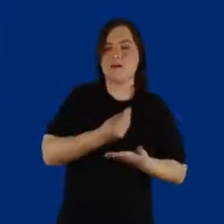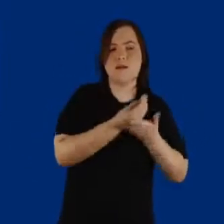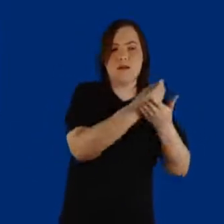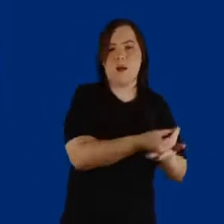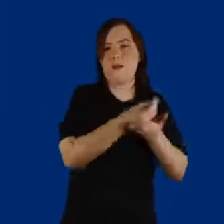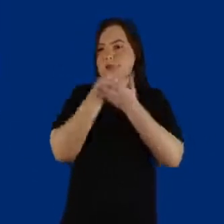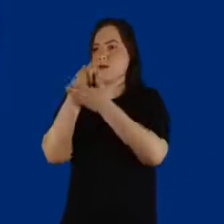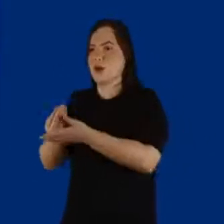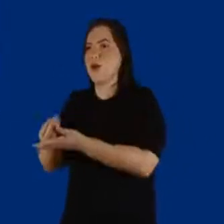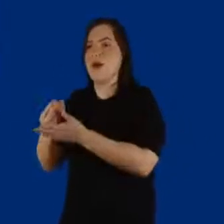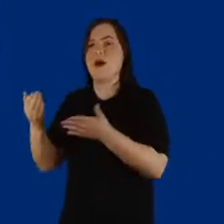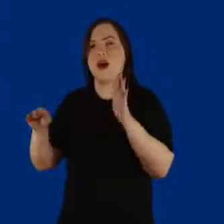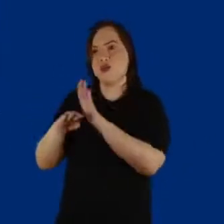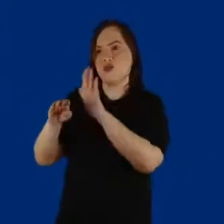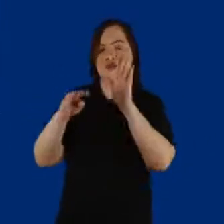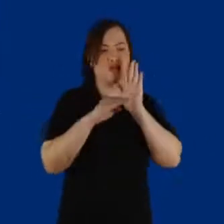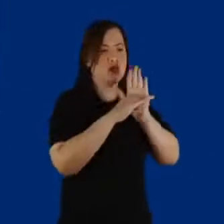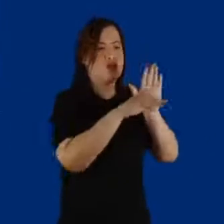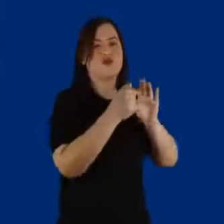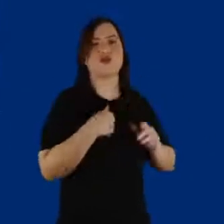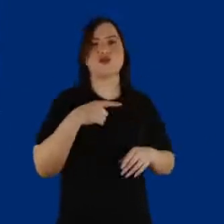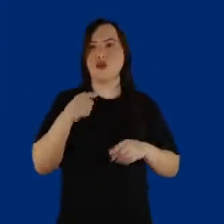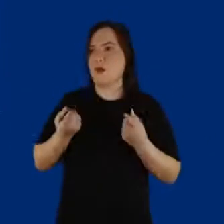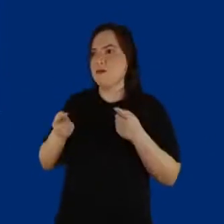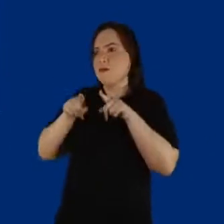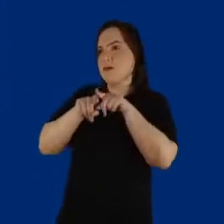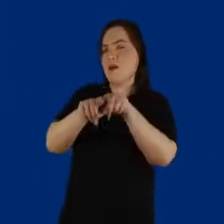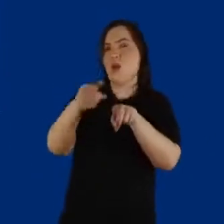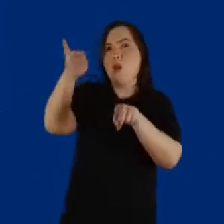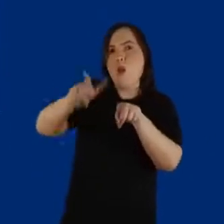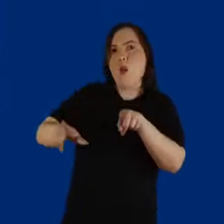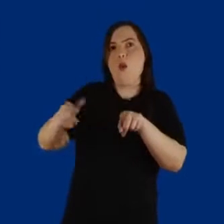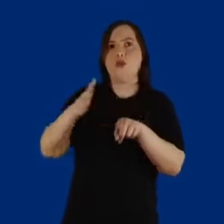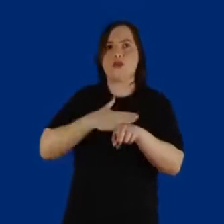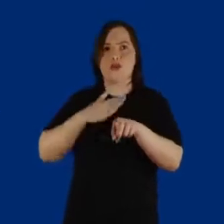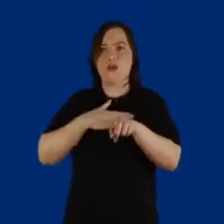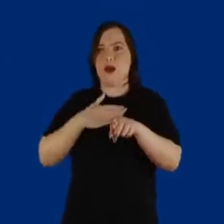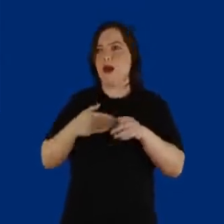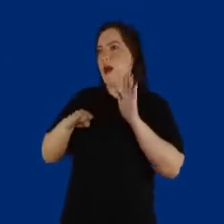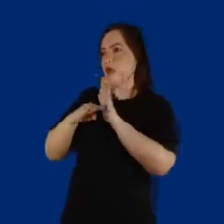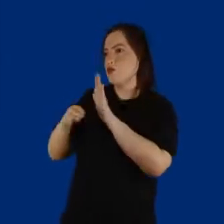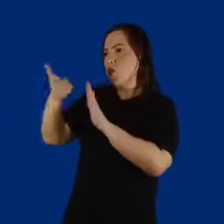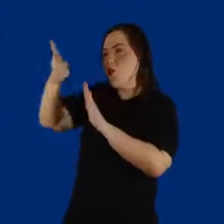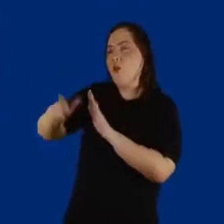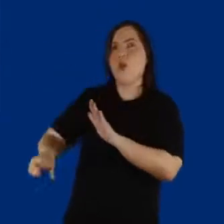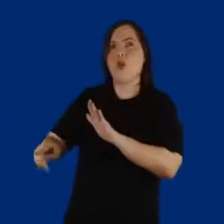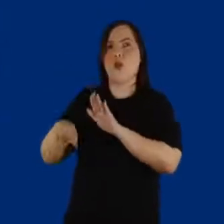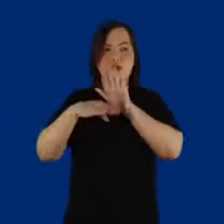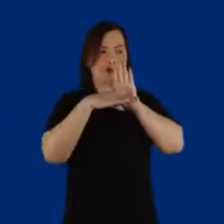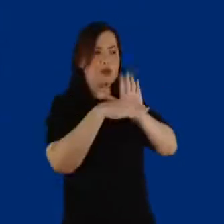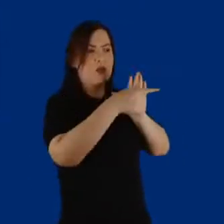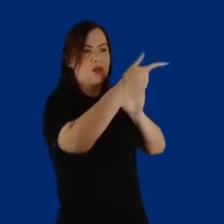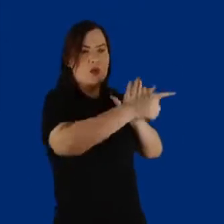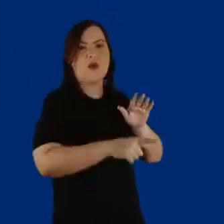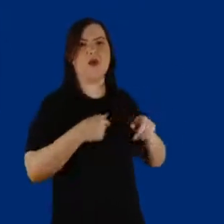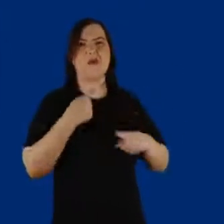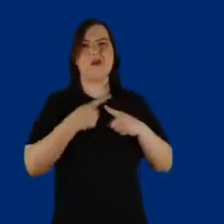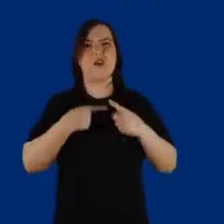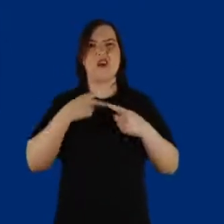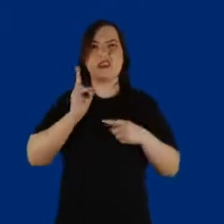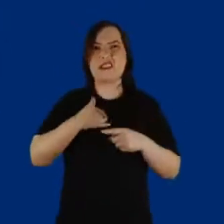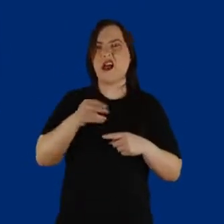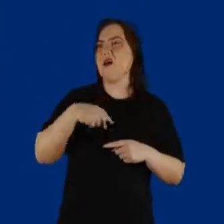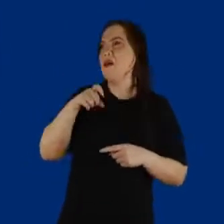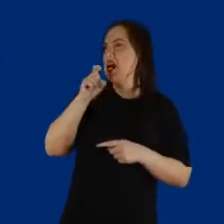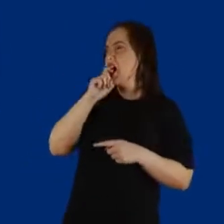outro, que o avanço da diferença do outro é o meu avanço, e o meu avanço é o avanço do outro. Por que que a gente fica com essa coisa de inveja colonial,